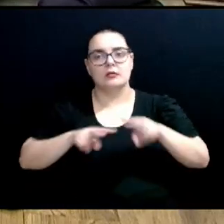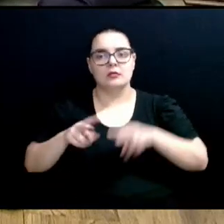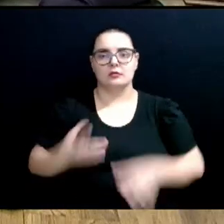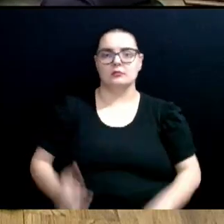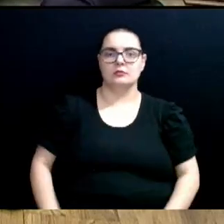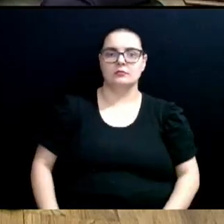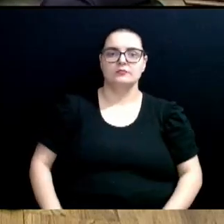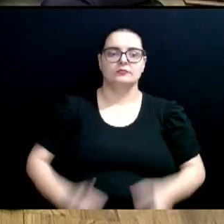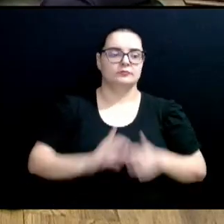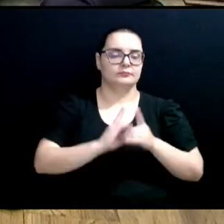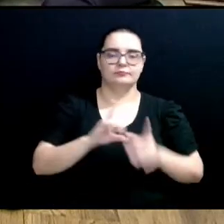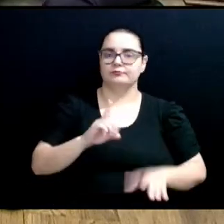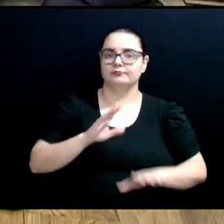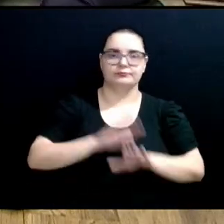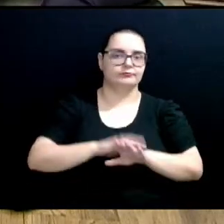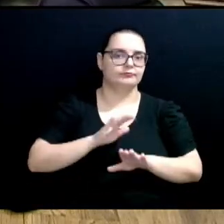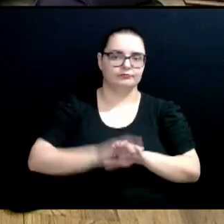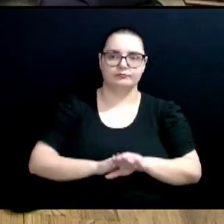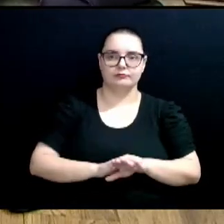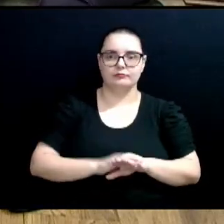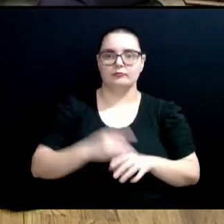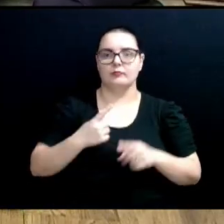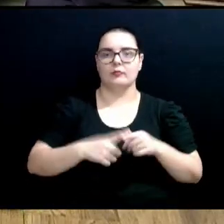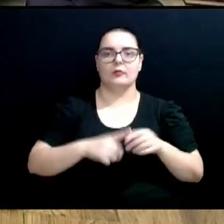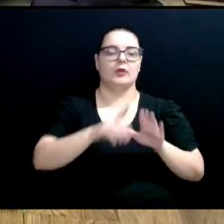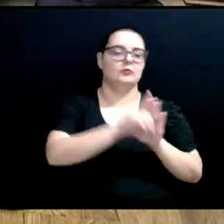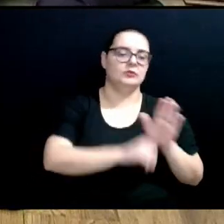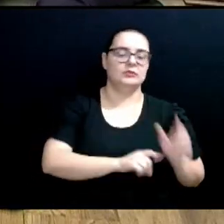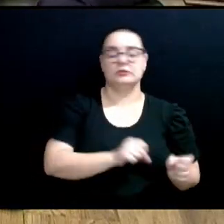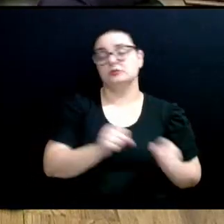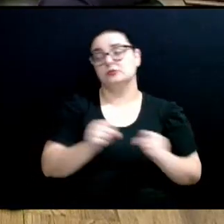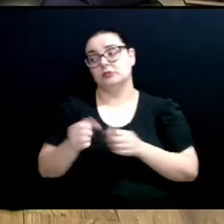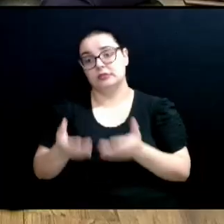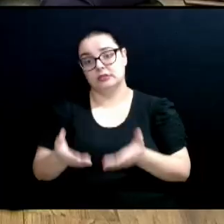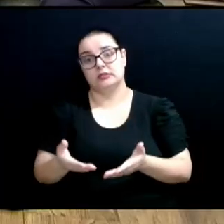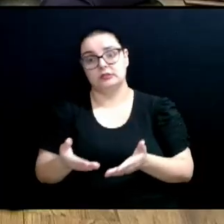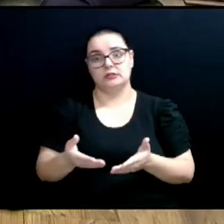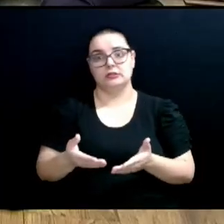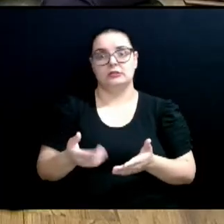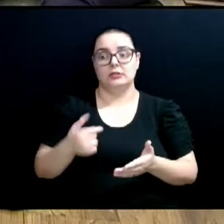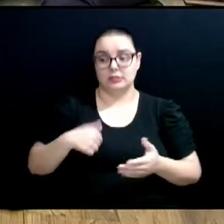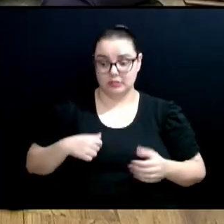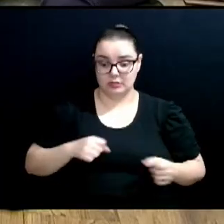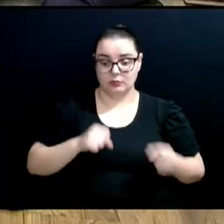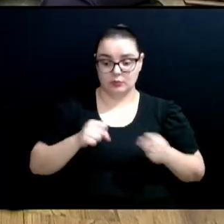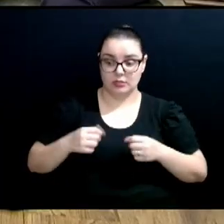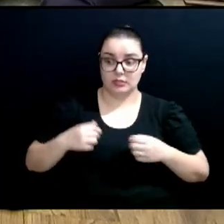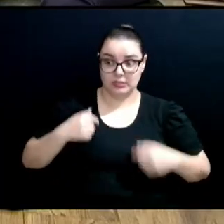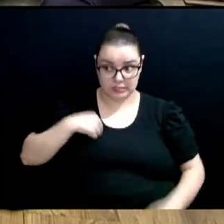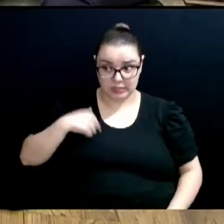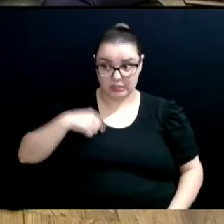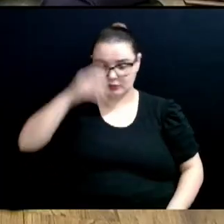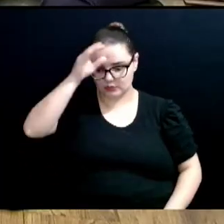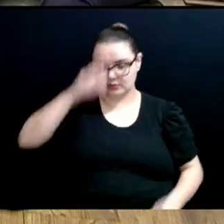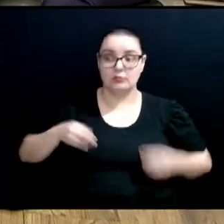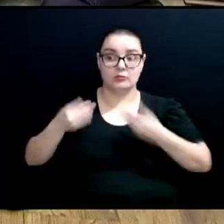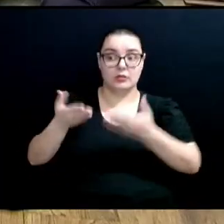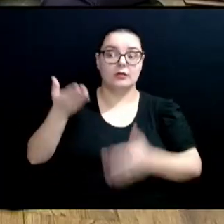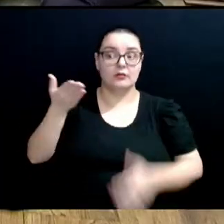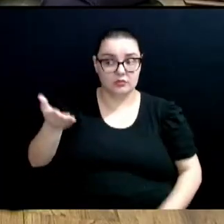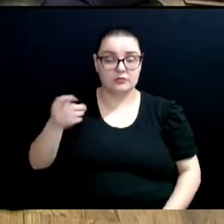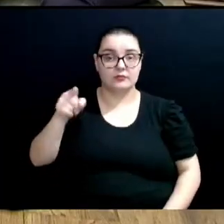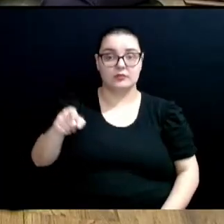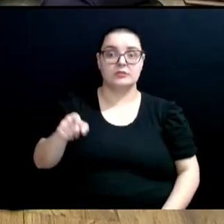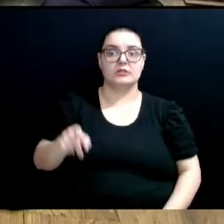funcionando porque esse direito, esse poder está sendo, que eu concedi como cidadão a você, está sendo usurpado. Você está usando